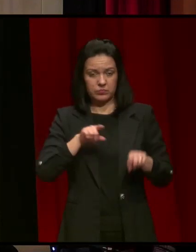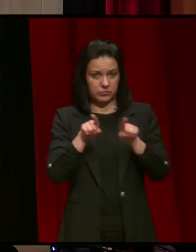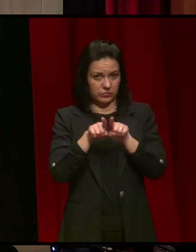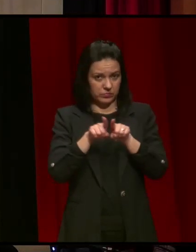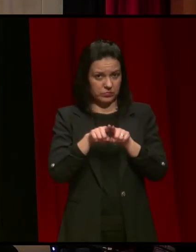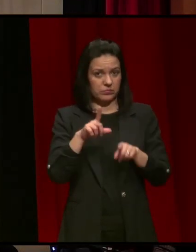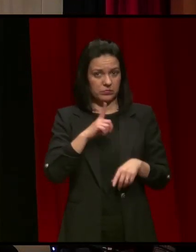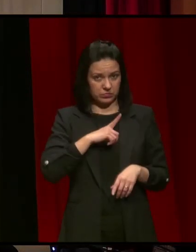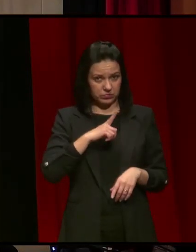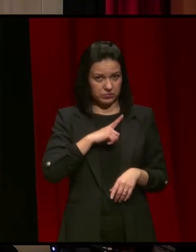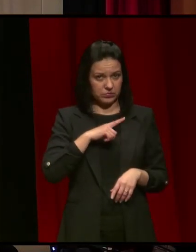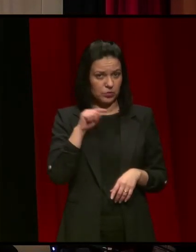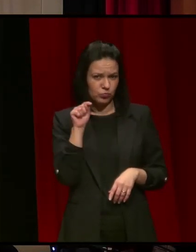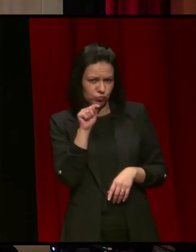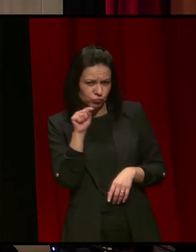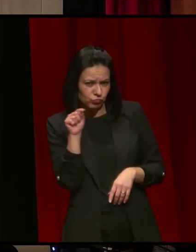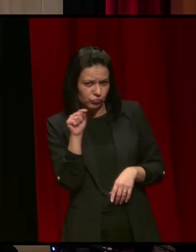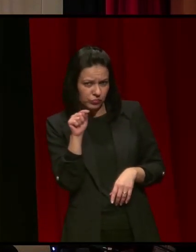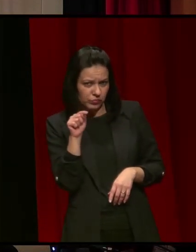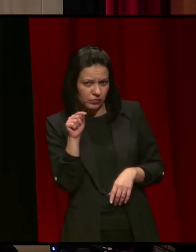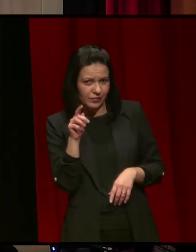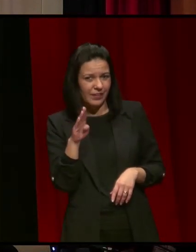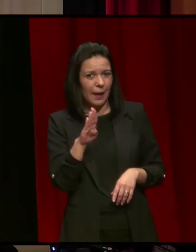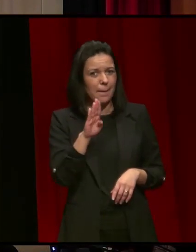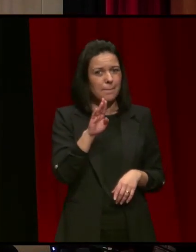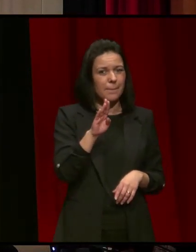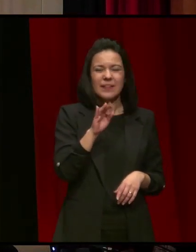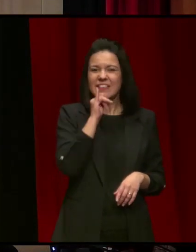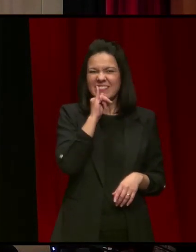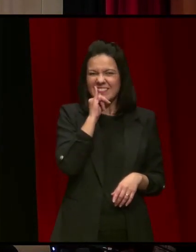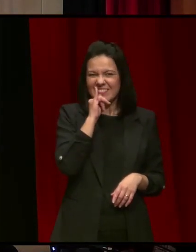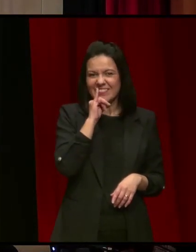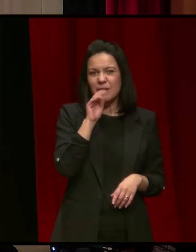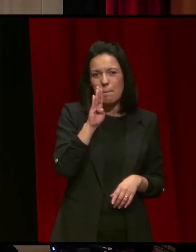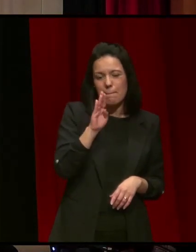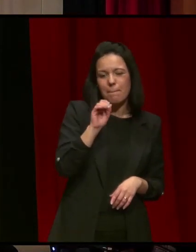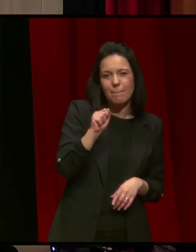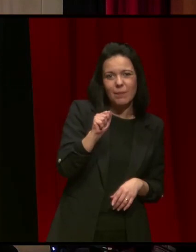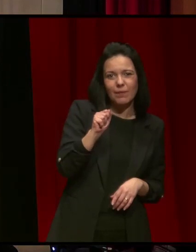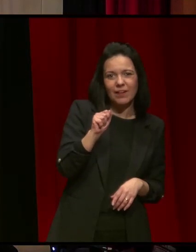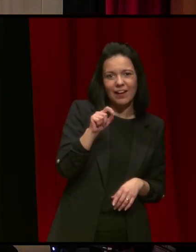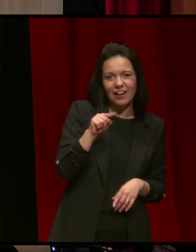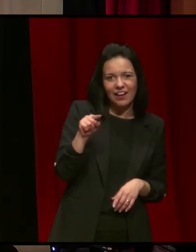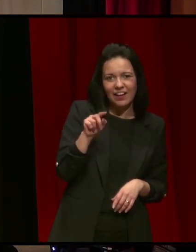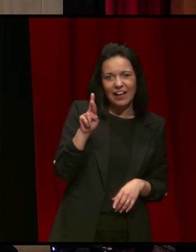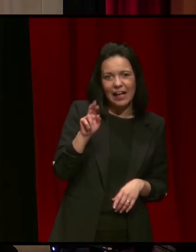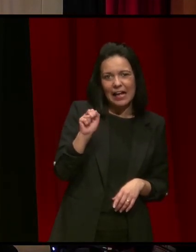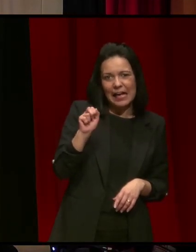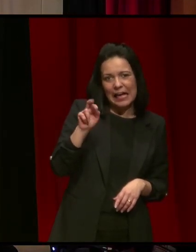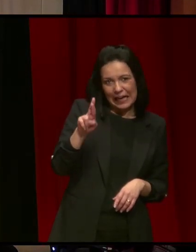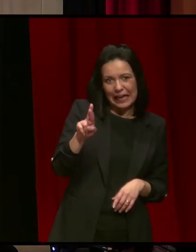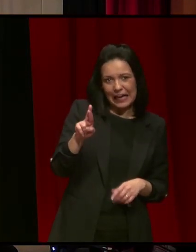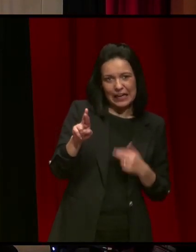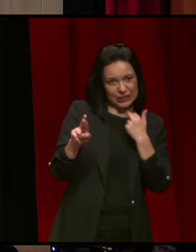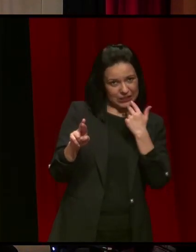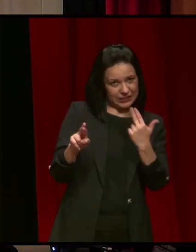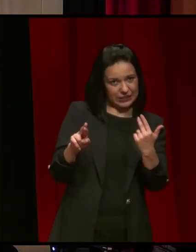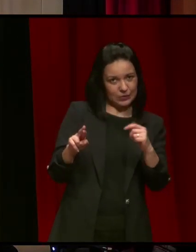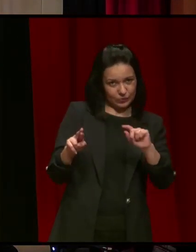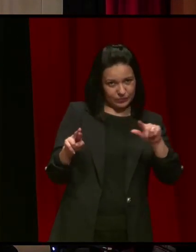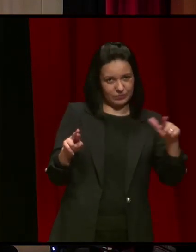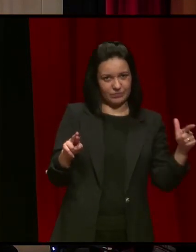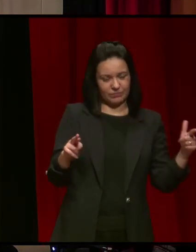meio, bota ba, uma vazinha, bará. Essa é assim que se escreve, foi a pergunta que foi feita para mim, só queria dizer isso para vocês,